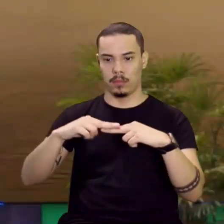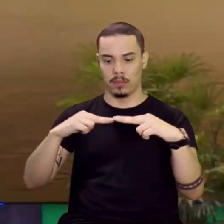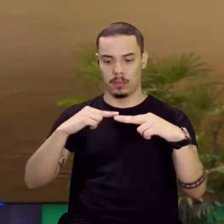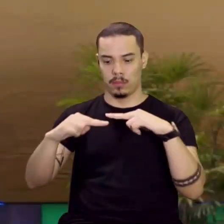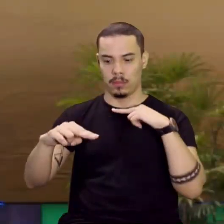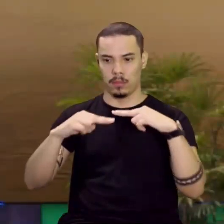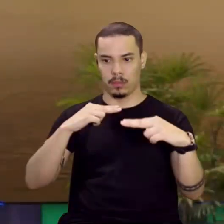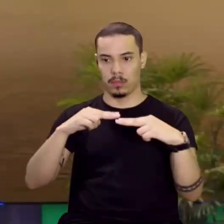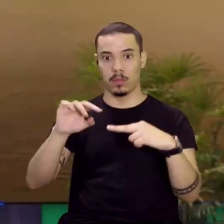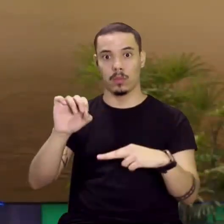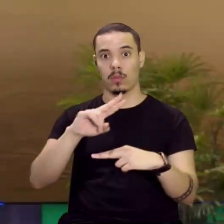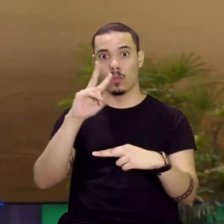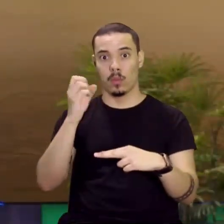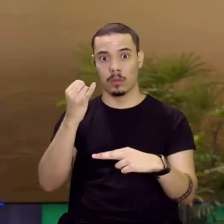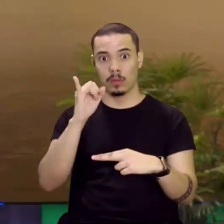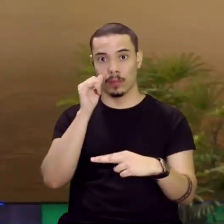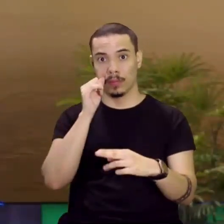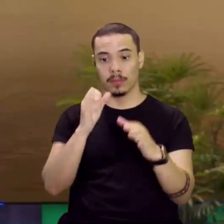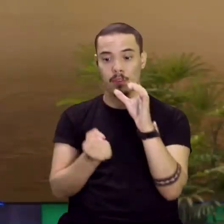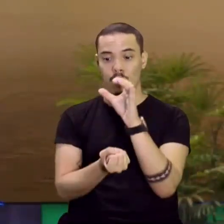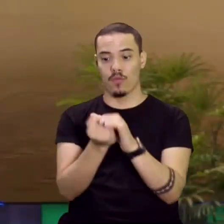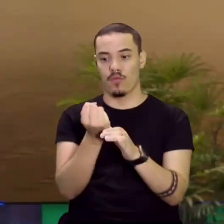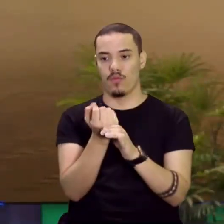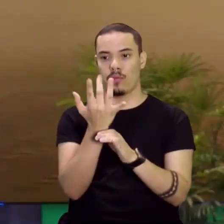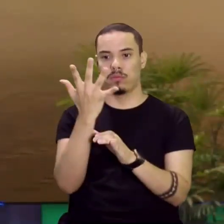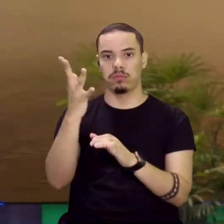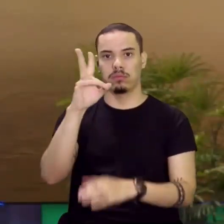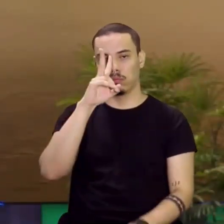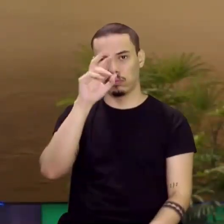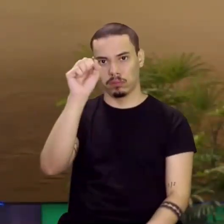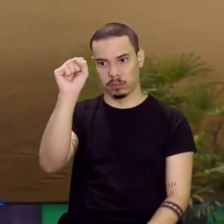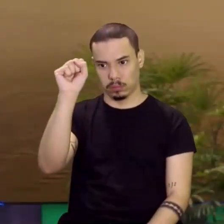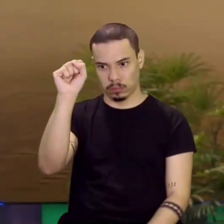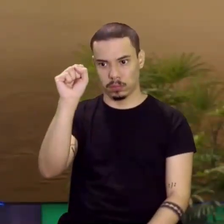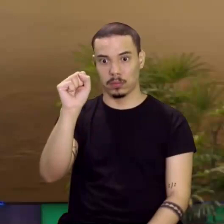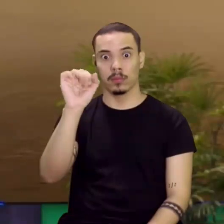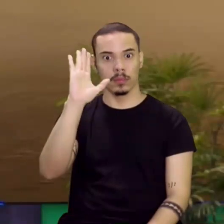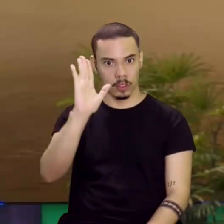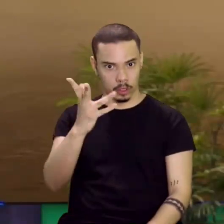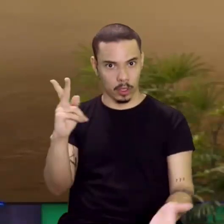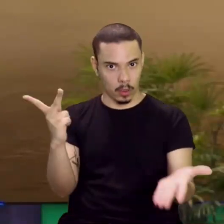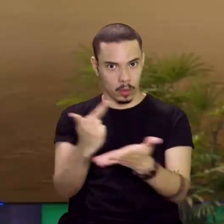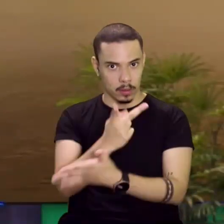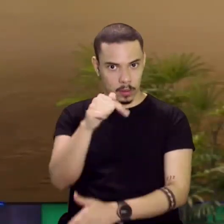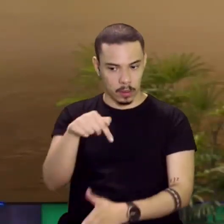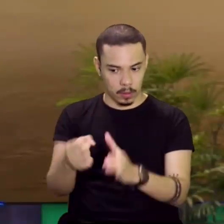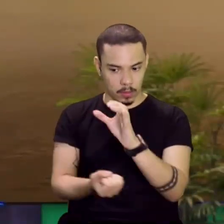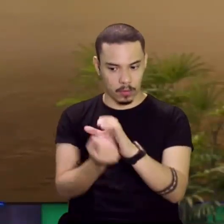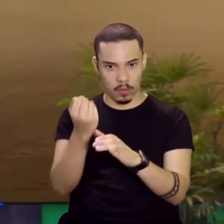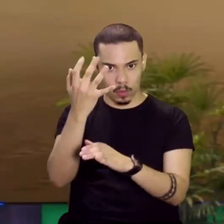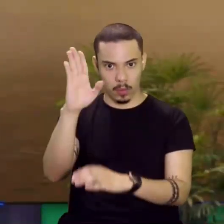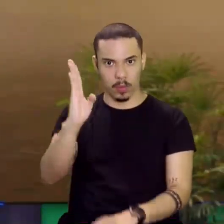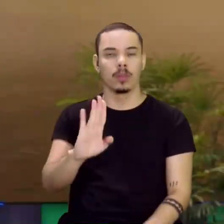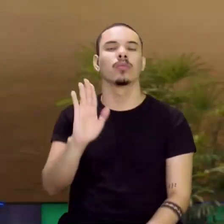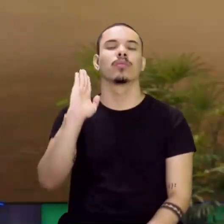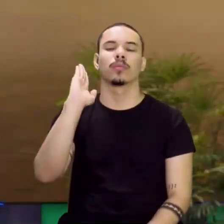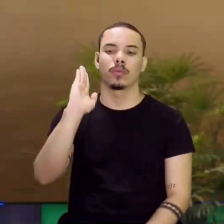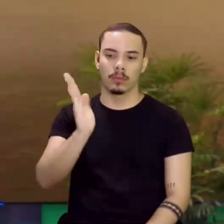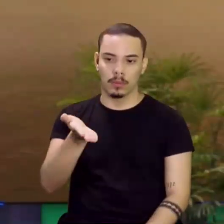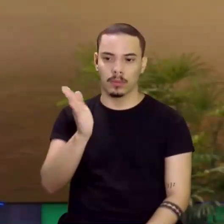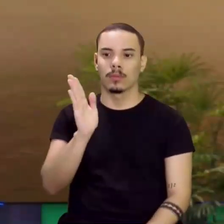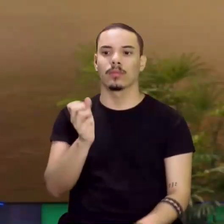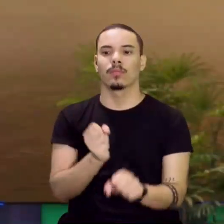um vulcão muito forte. Professor, pode falar. Já teve vulcão no Brasil? Já, ó.